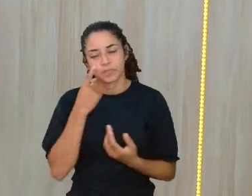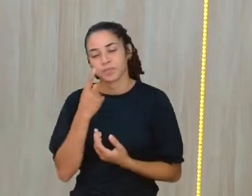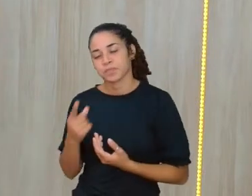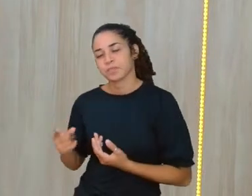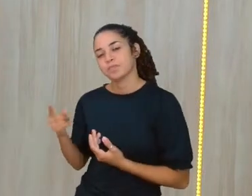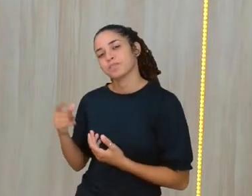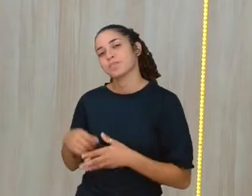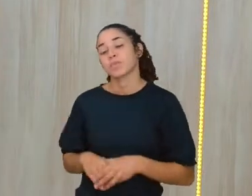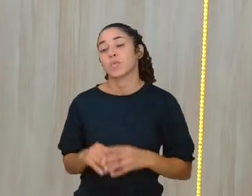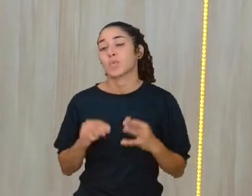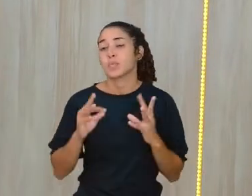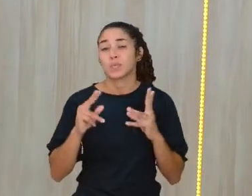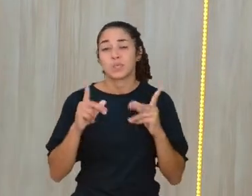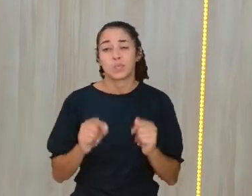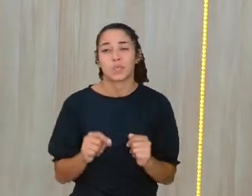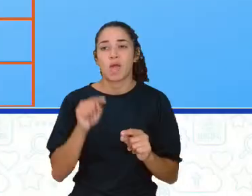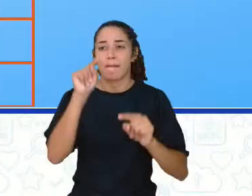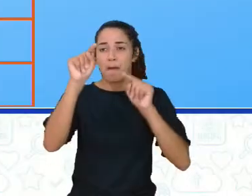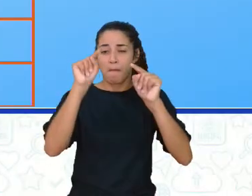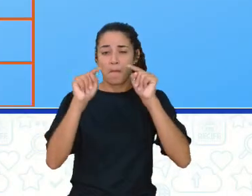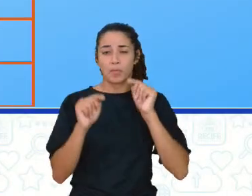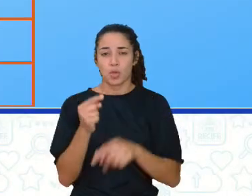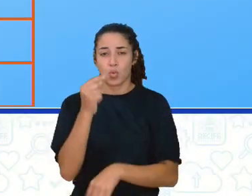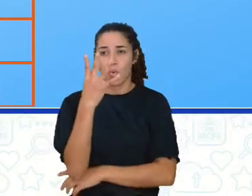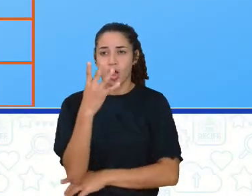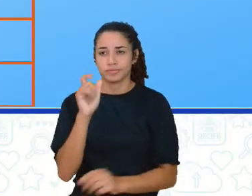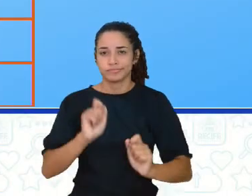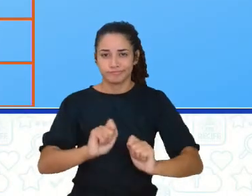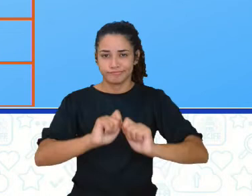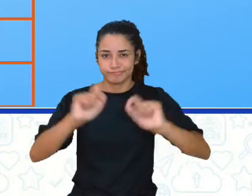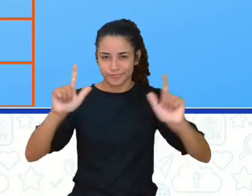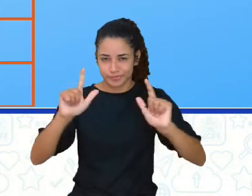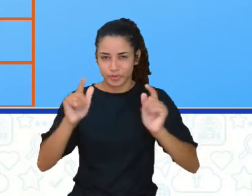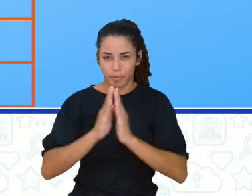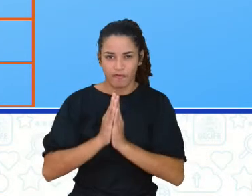Todos esses 4 pontos, dá um zoom aí,